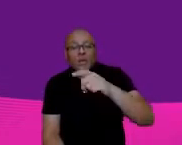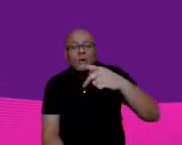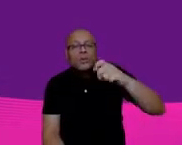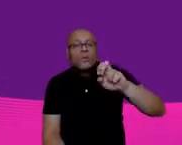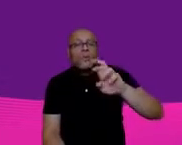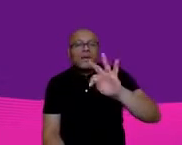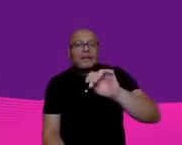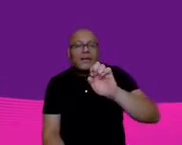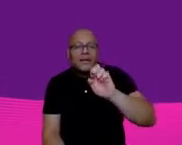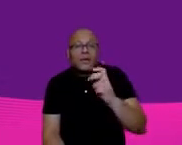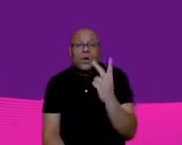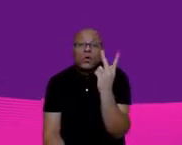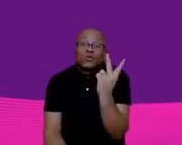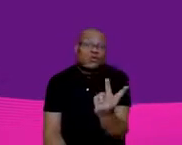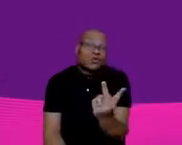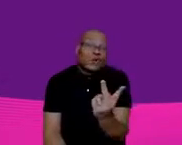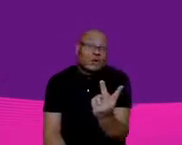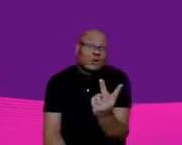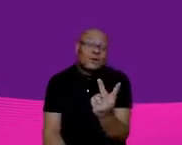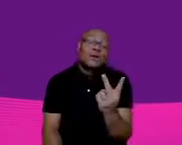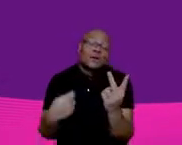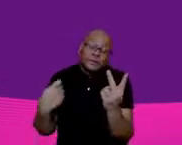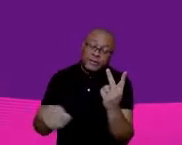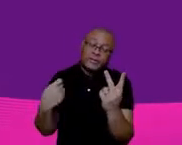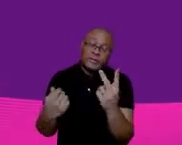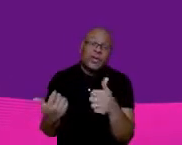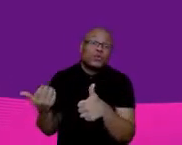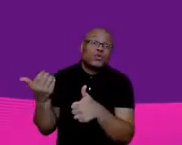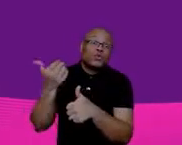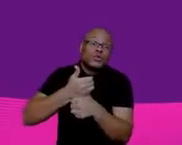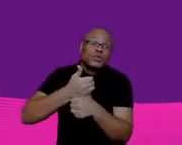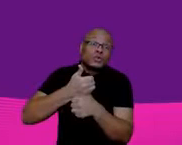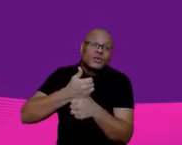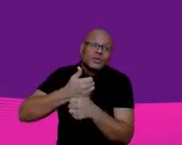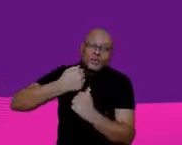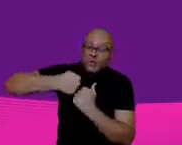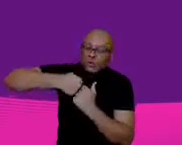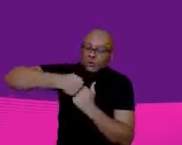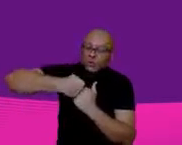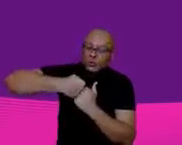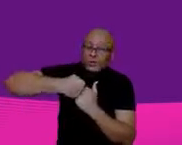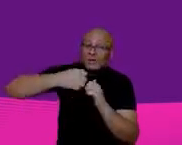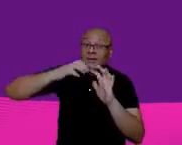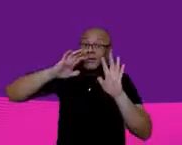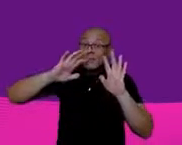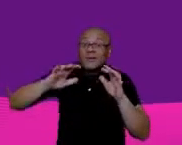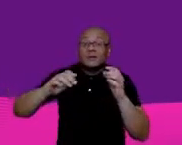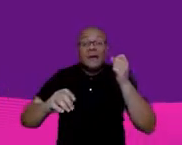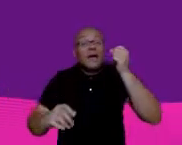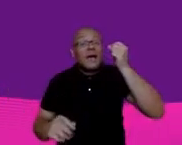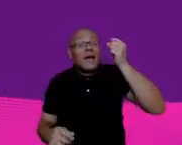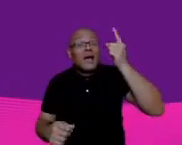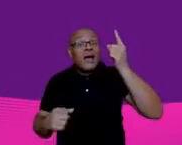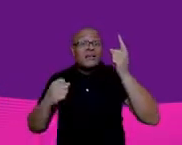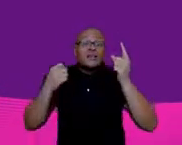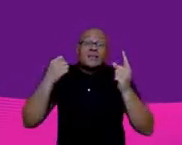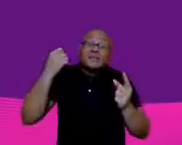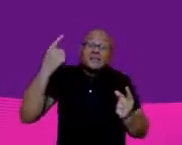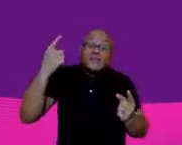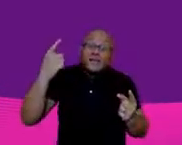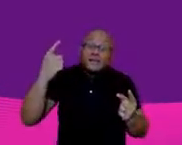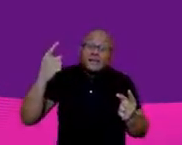uma necessidade de prótese total de joelho. Mas, às vezes, nós temos algo que precisa de